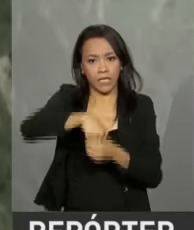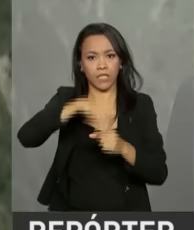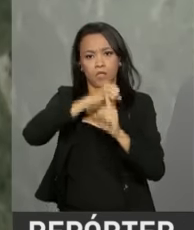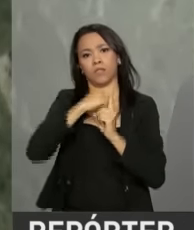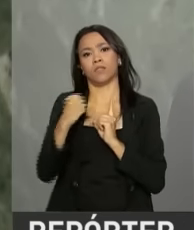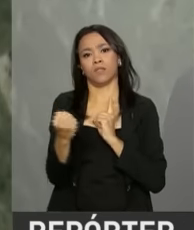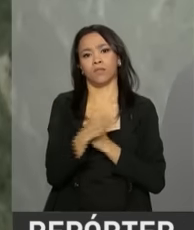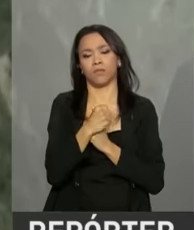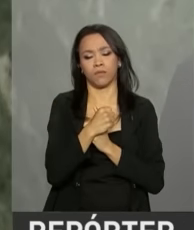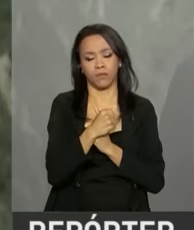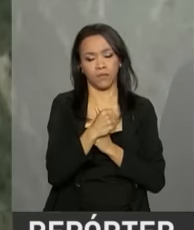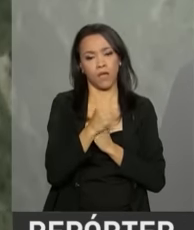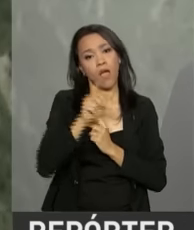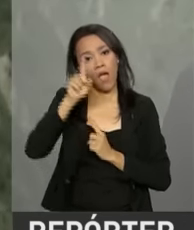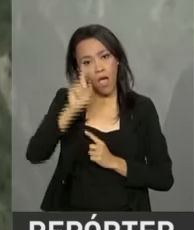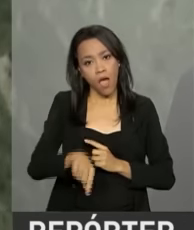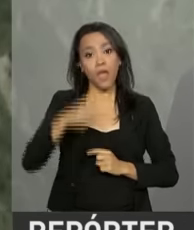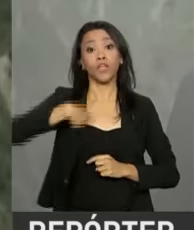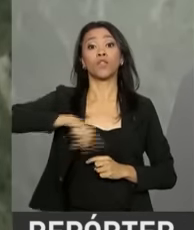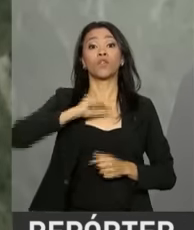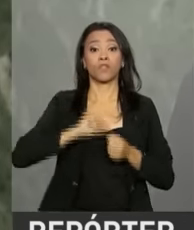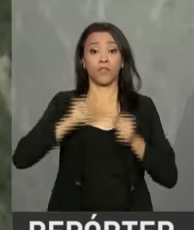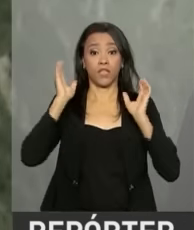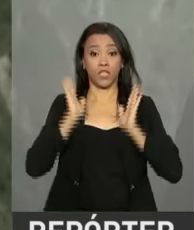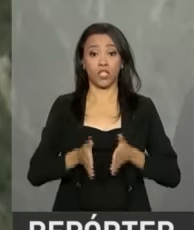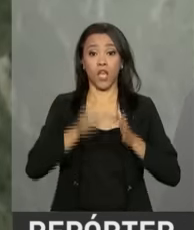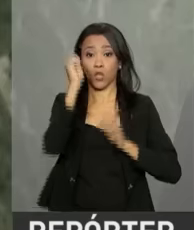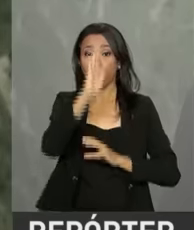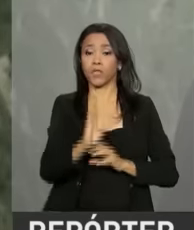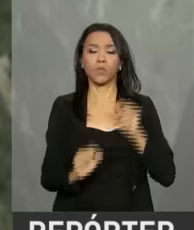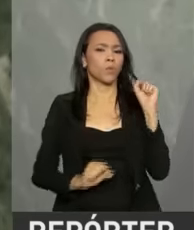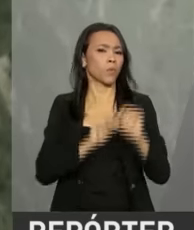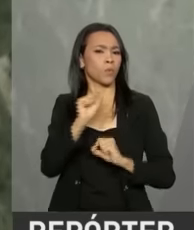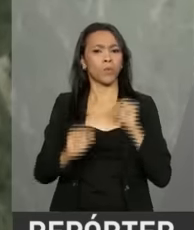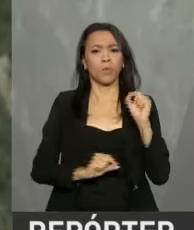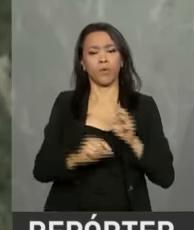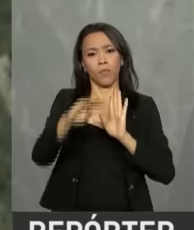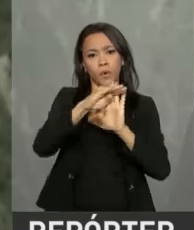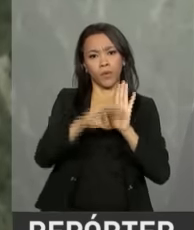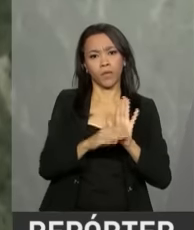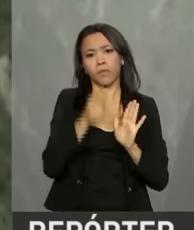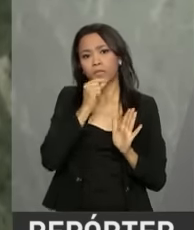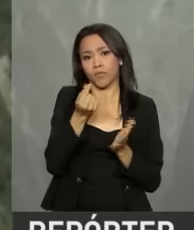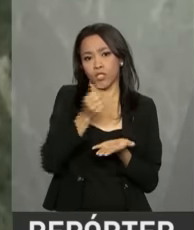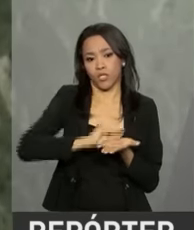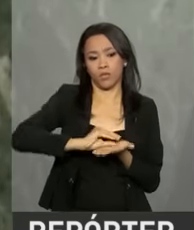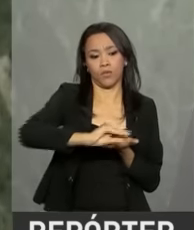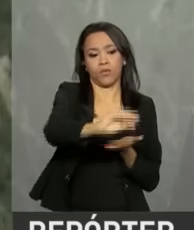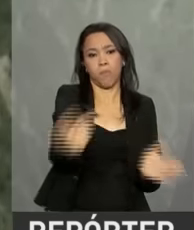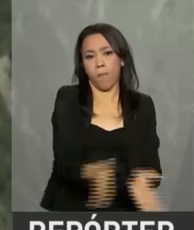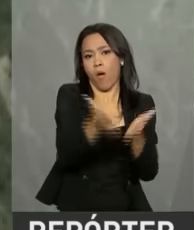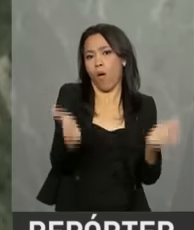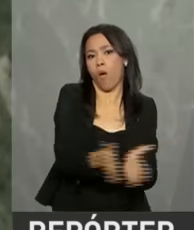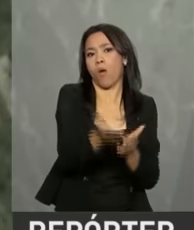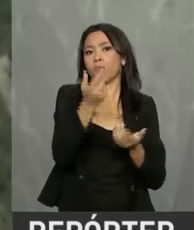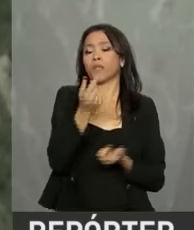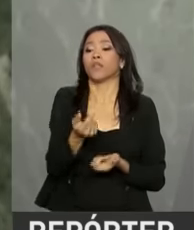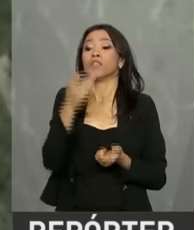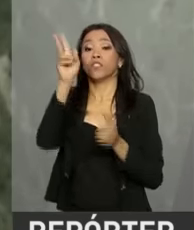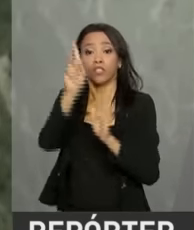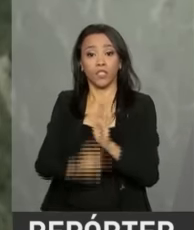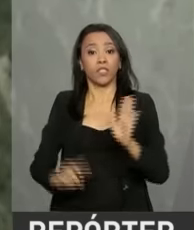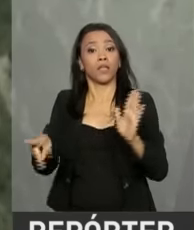sociedade. É o que temos feito no Brasil, com programas de transferência de renda e de acesso à habitação e